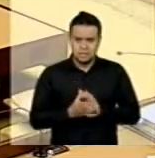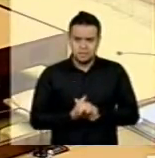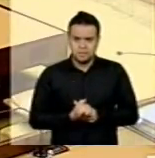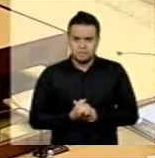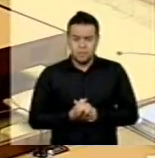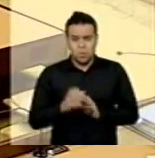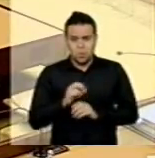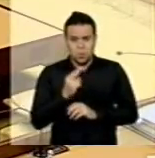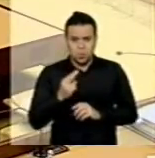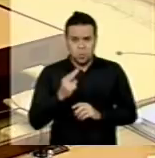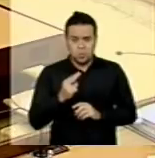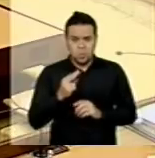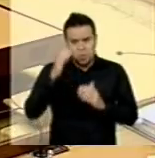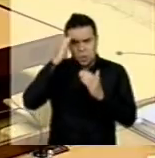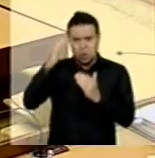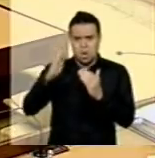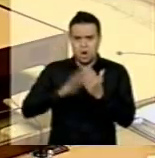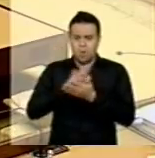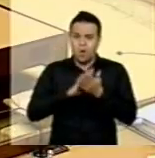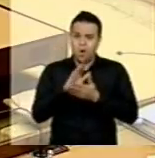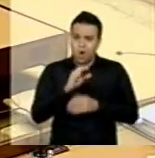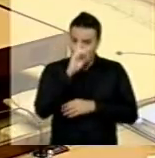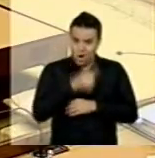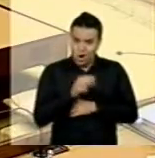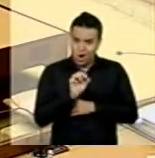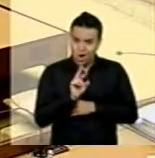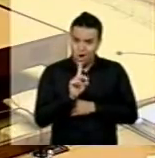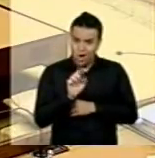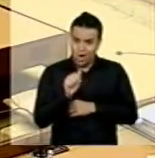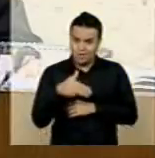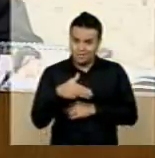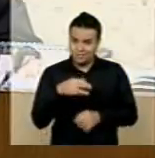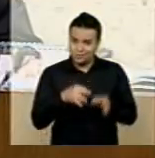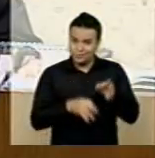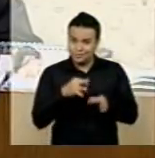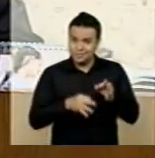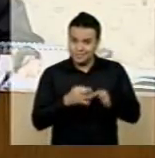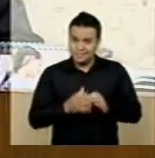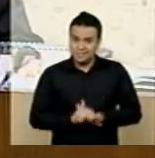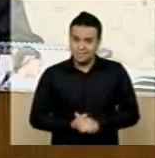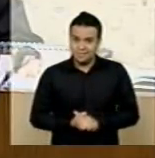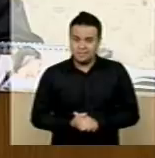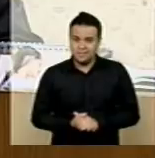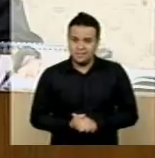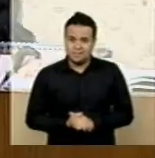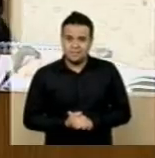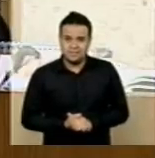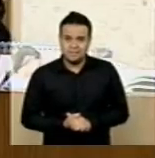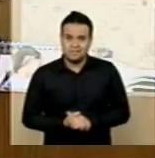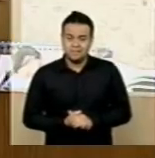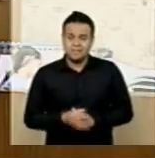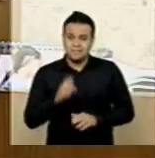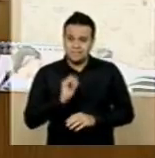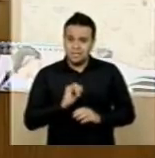o descumprimento de uma ordem judicial, esponte própria, mano militare, sem sequer